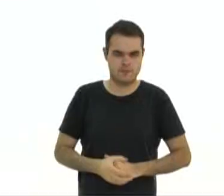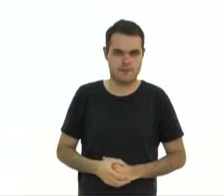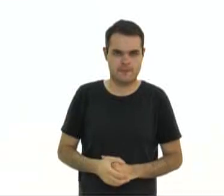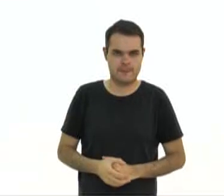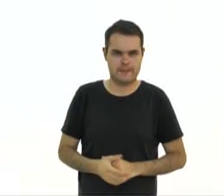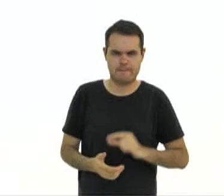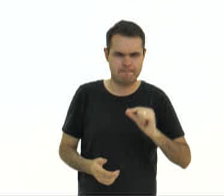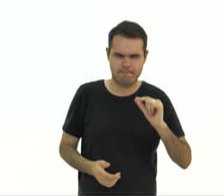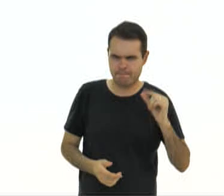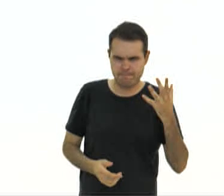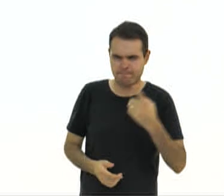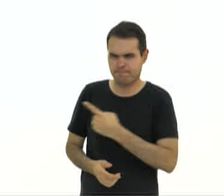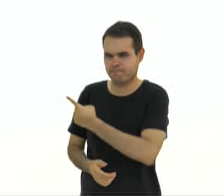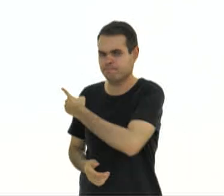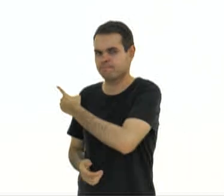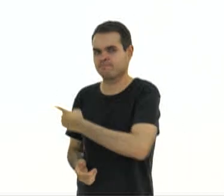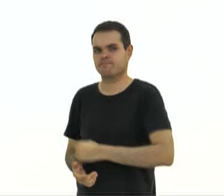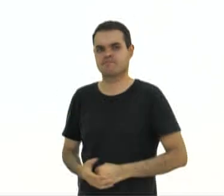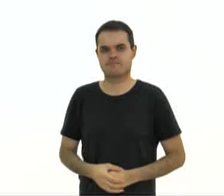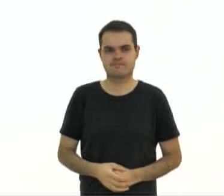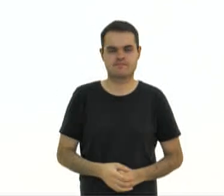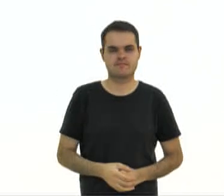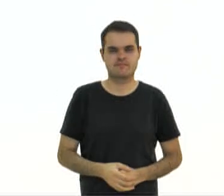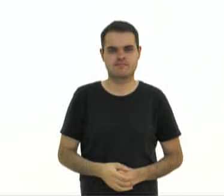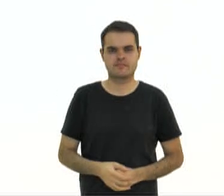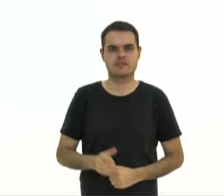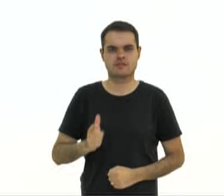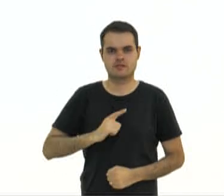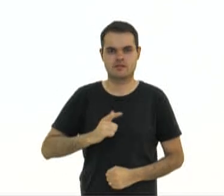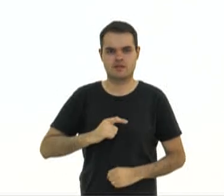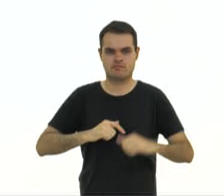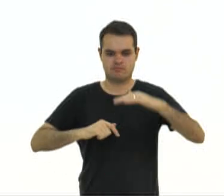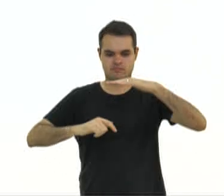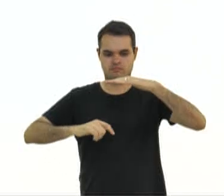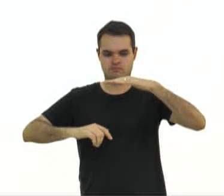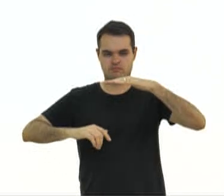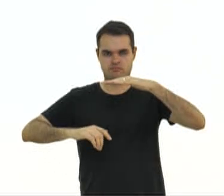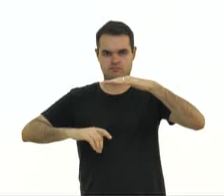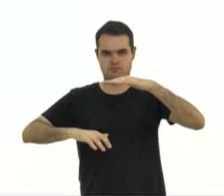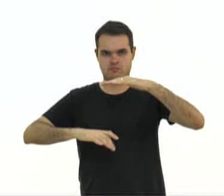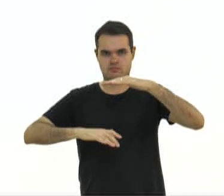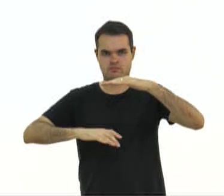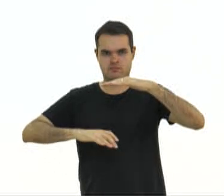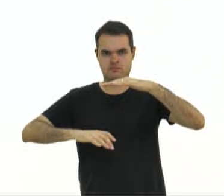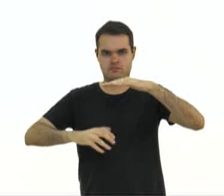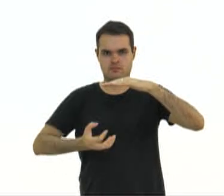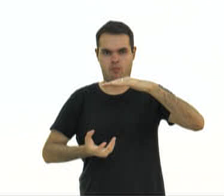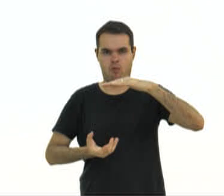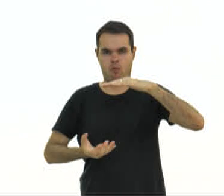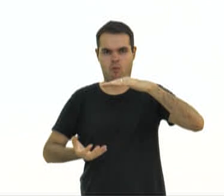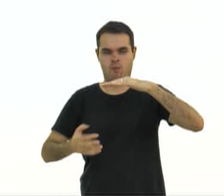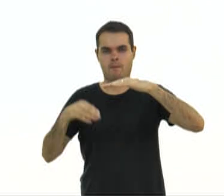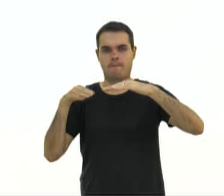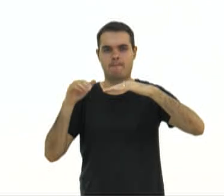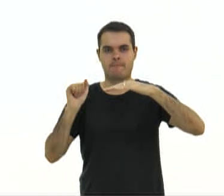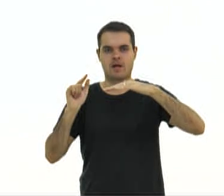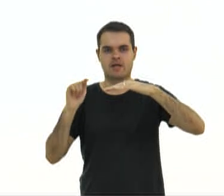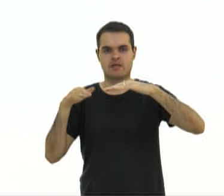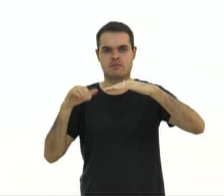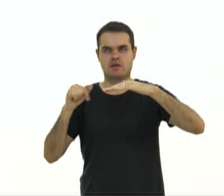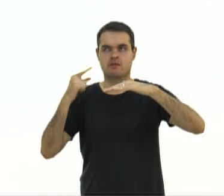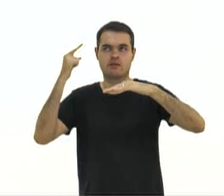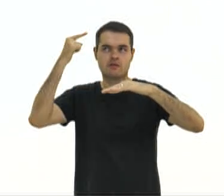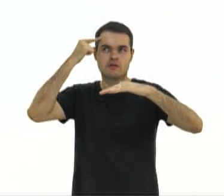que acontece aqui, meus queridos? Nós temos um magma, certo? Então, se você lembrar de magma, em geografia você vai falar de